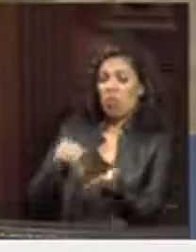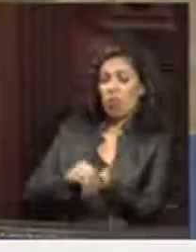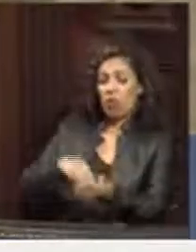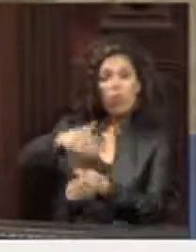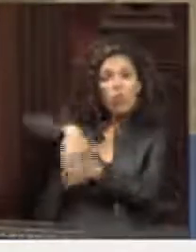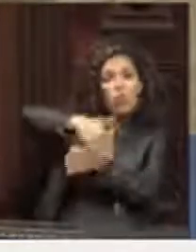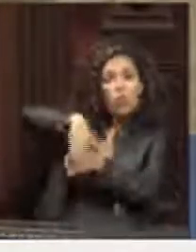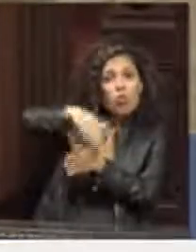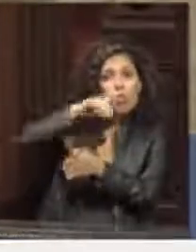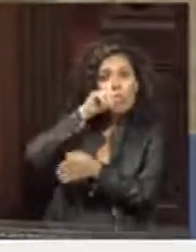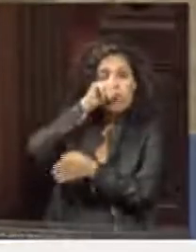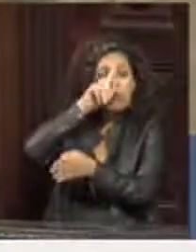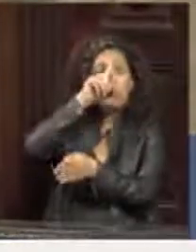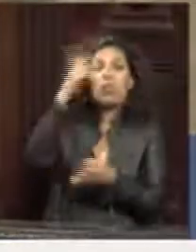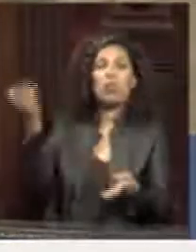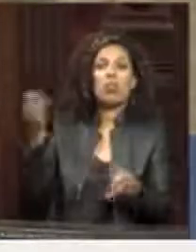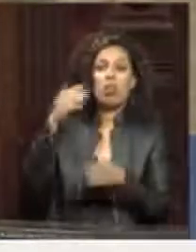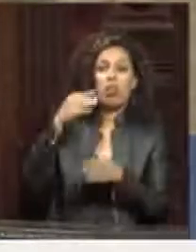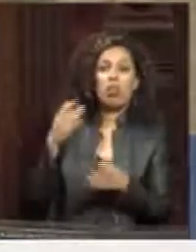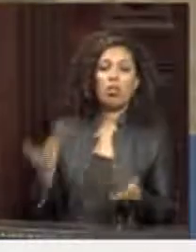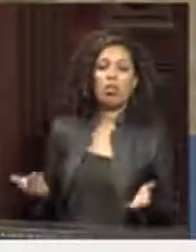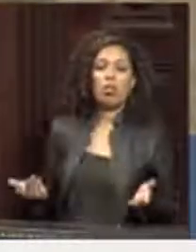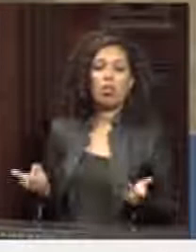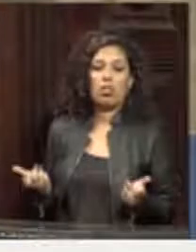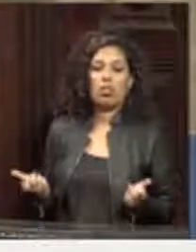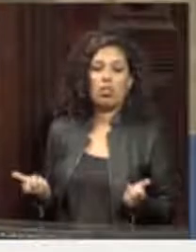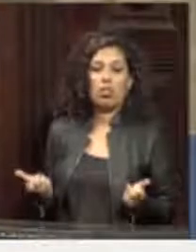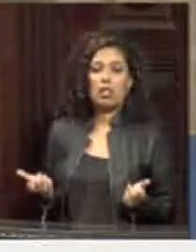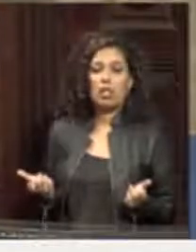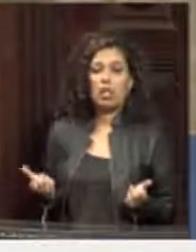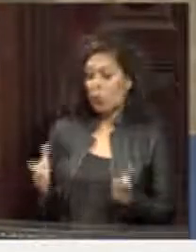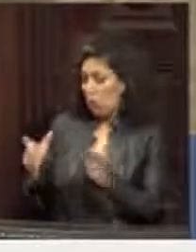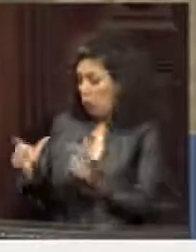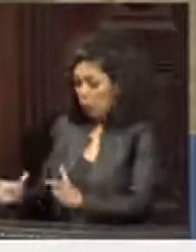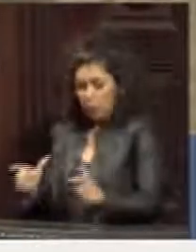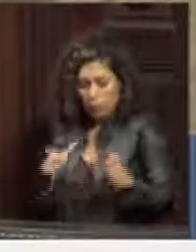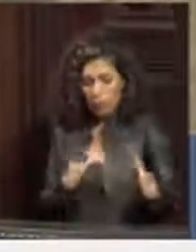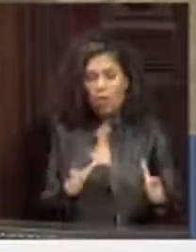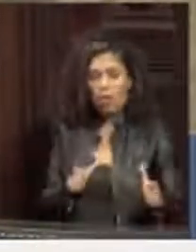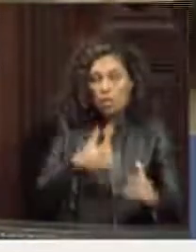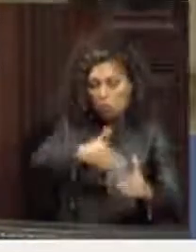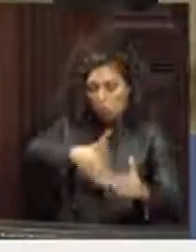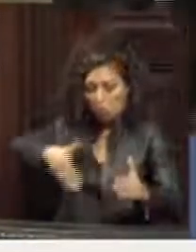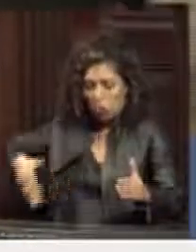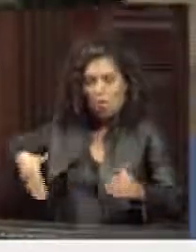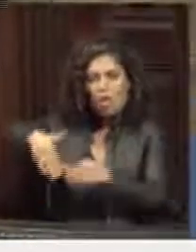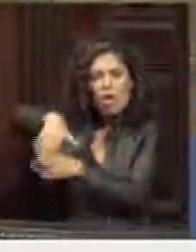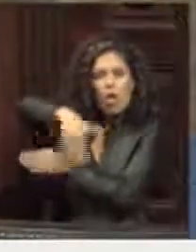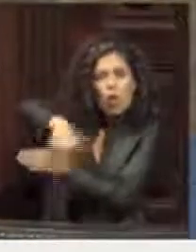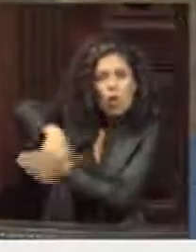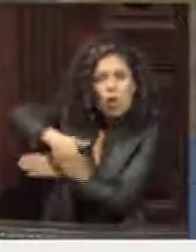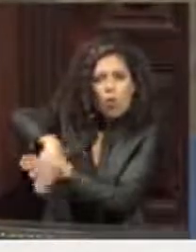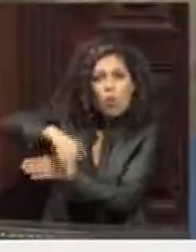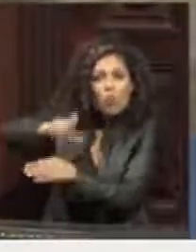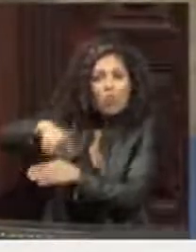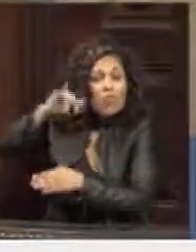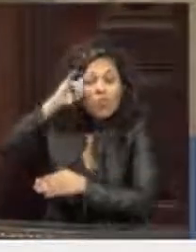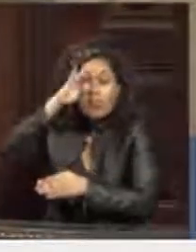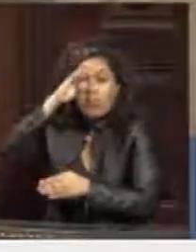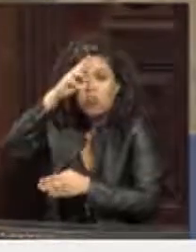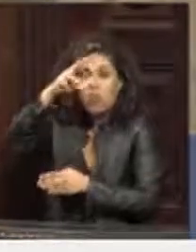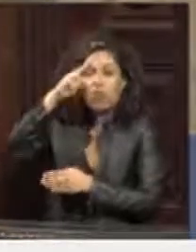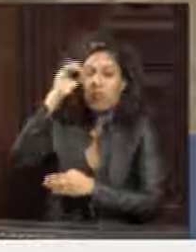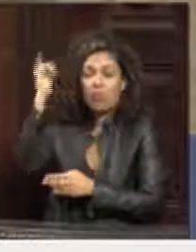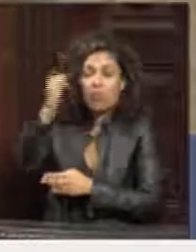Comissão de Turismo várias vezes. E uma estrada que liga duas regiões importantíssimas, porque o setor metal mecânico